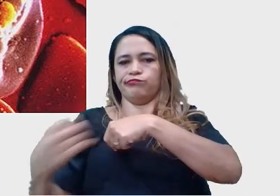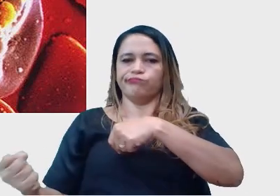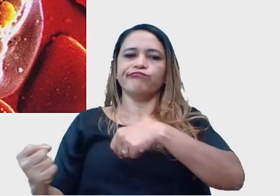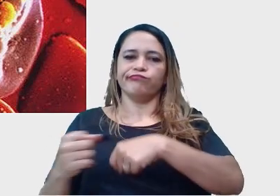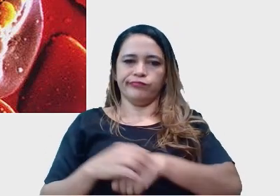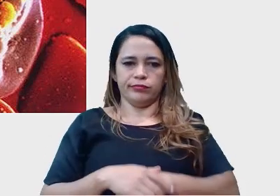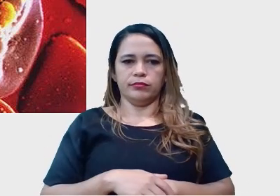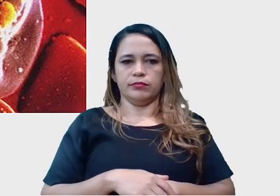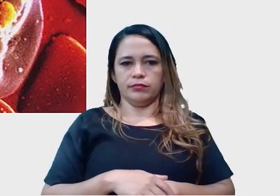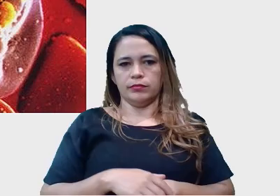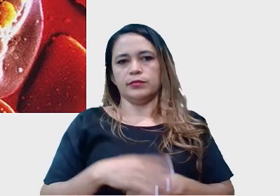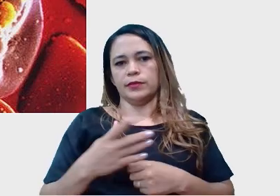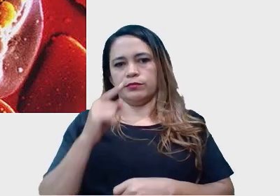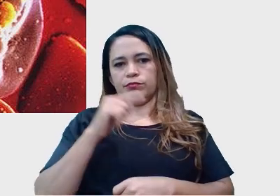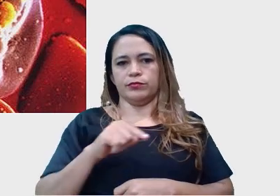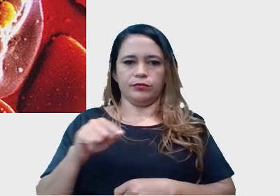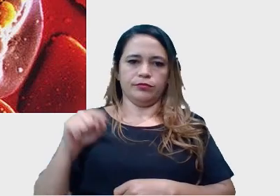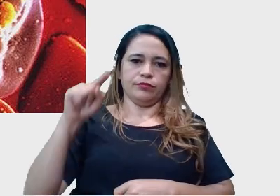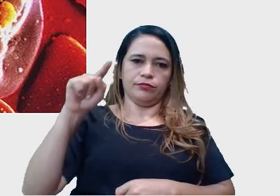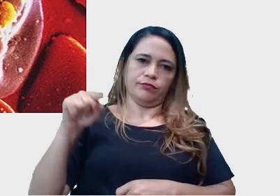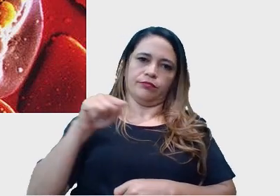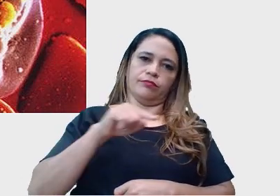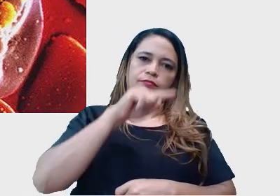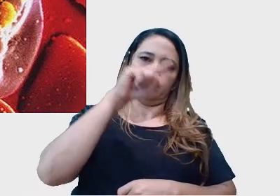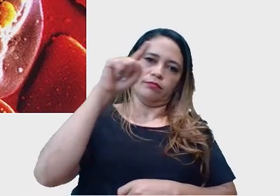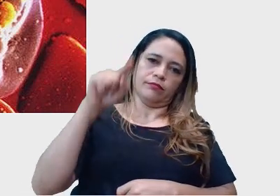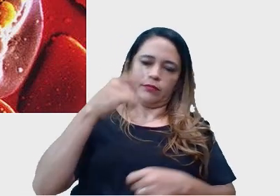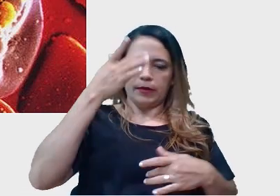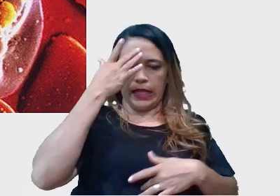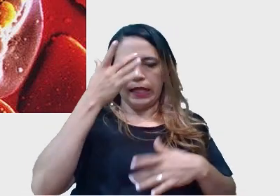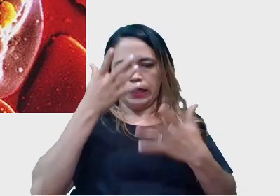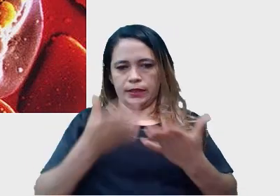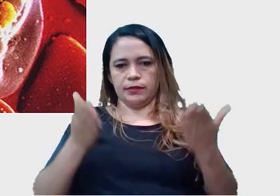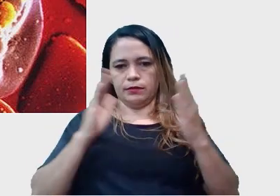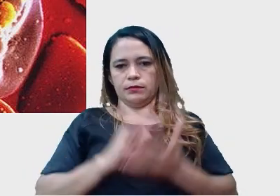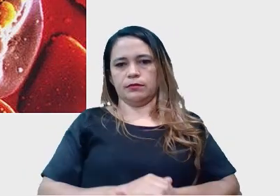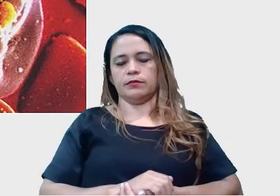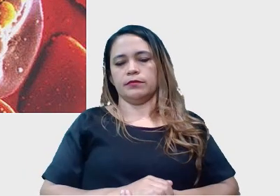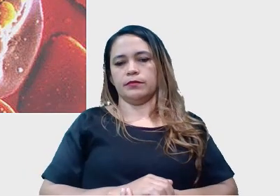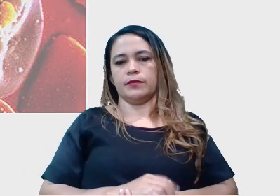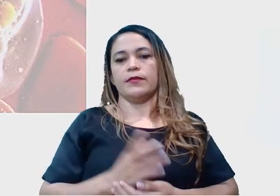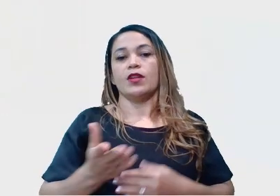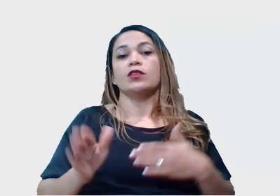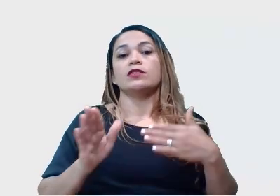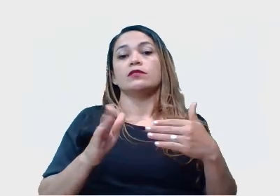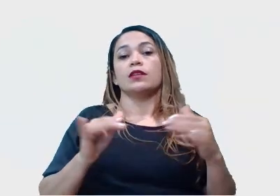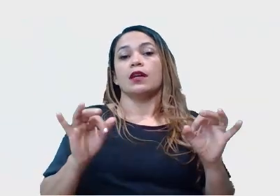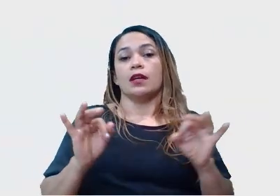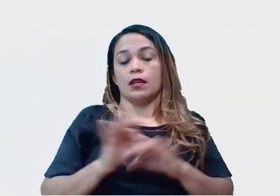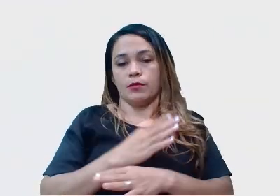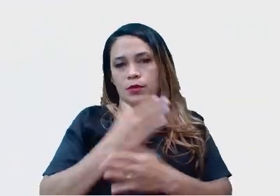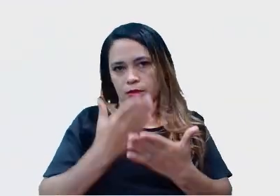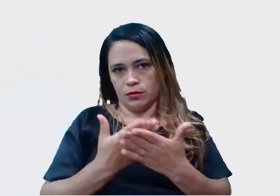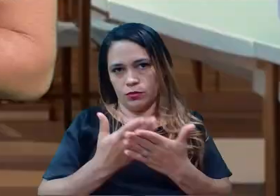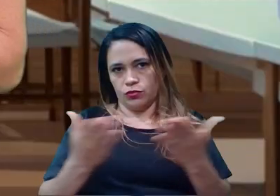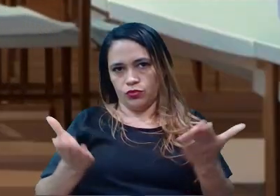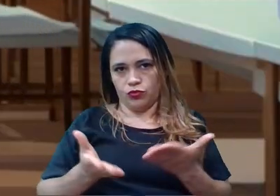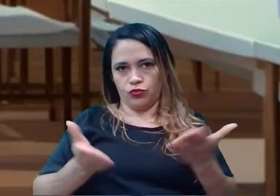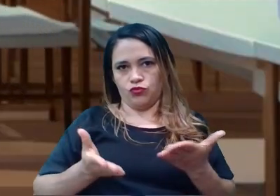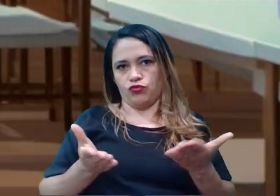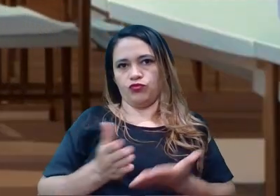protozoário. Então, o ciclo bem resumido da malária é esse, tá ok? E para nós fecharmos, então, a nossa aulinha de